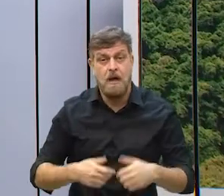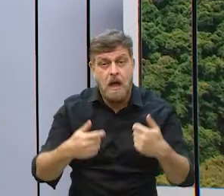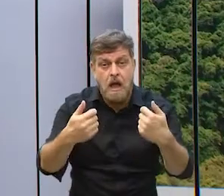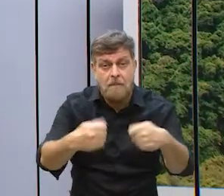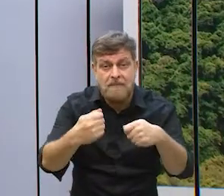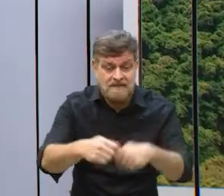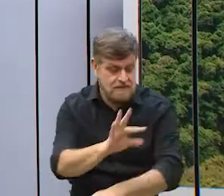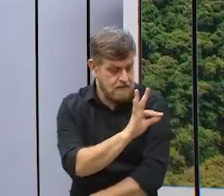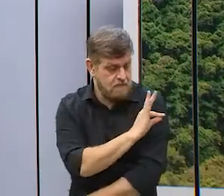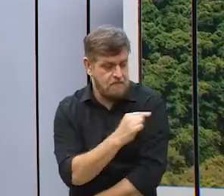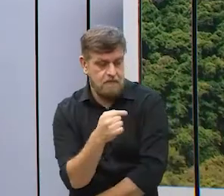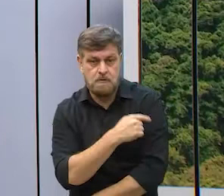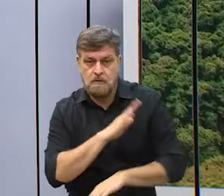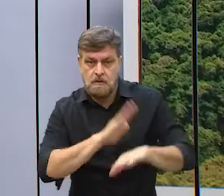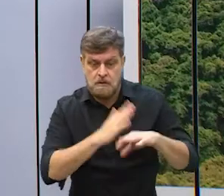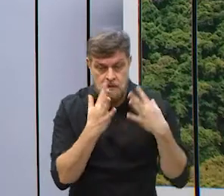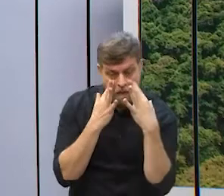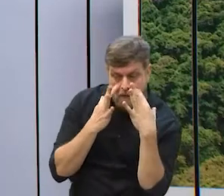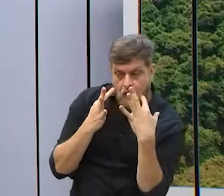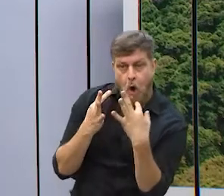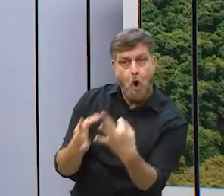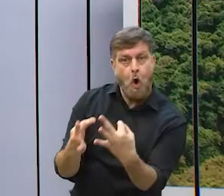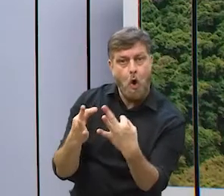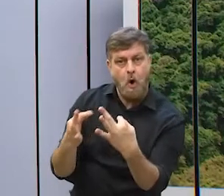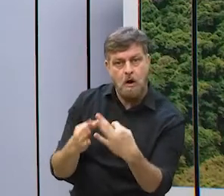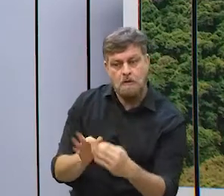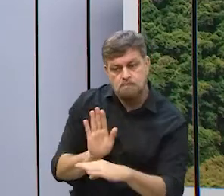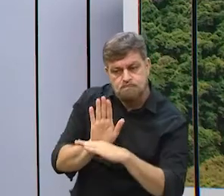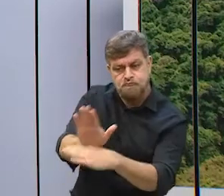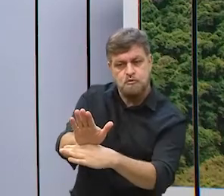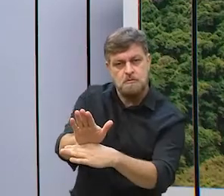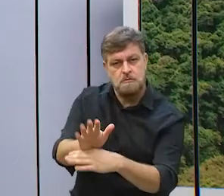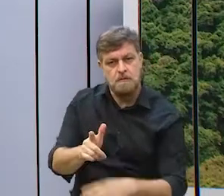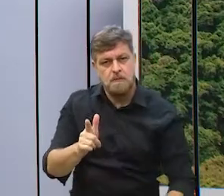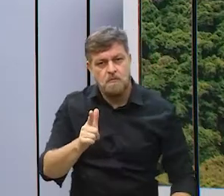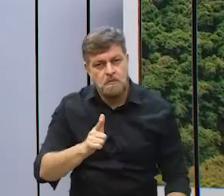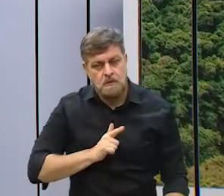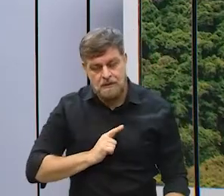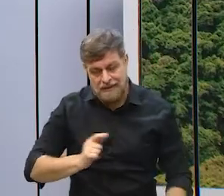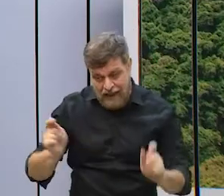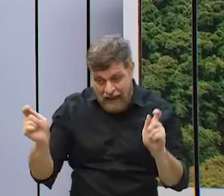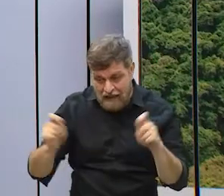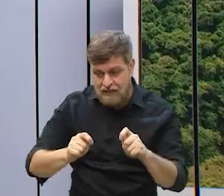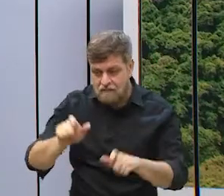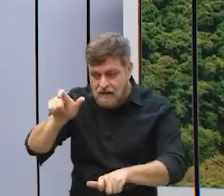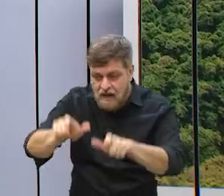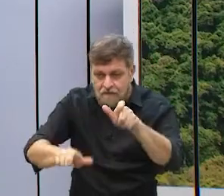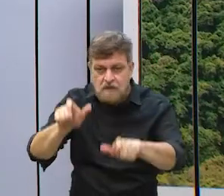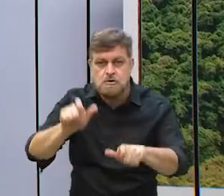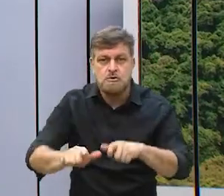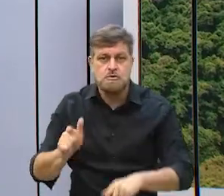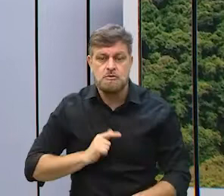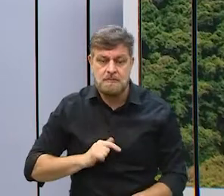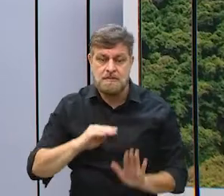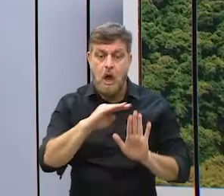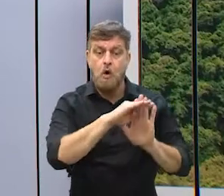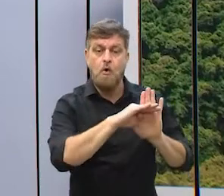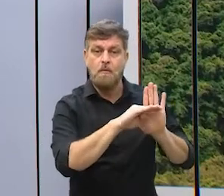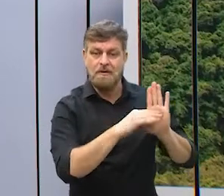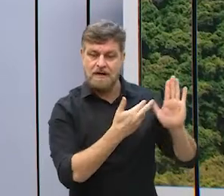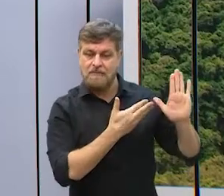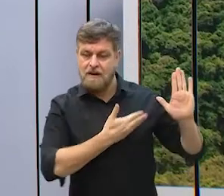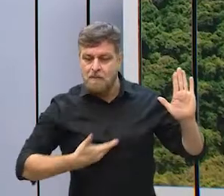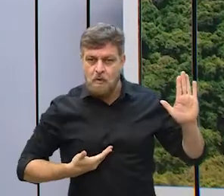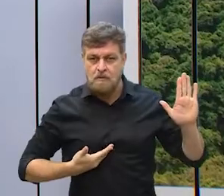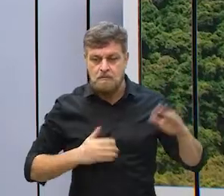que a prefeitura olhe para isso com carinho, além de possibilitar as pessoas a terem acesso aos programas, porque a gente